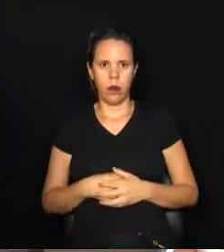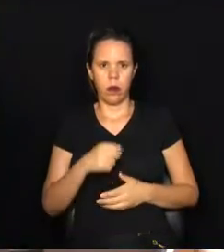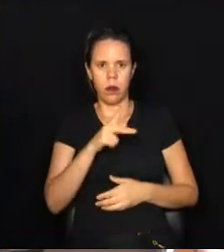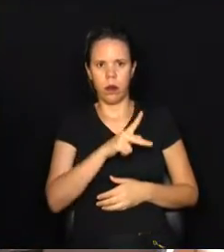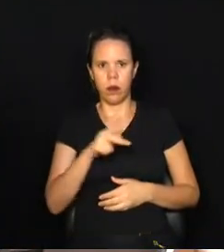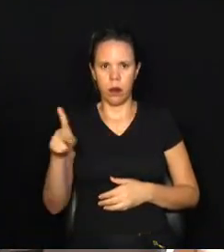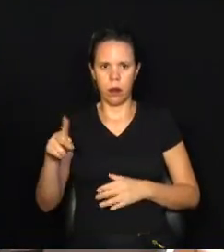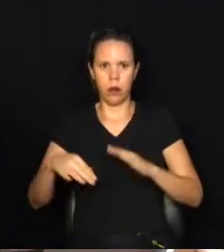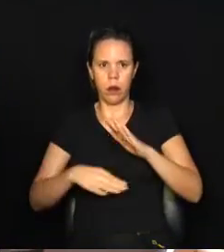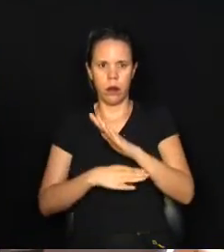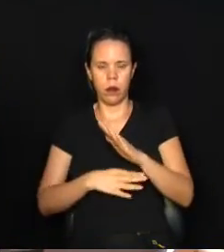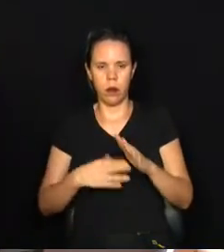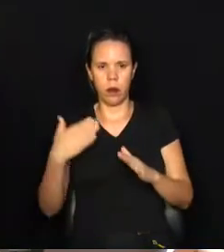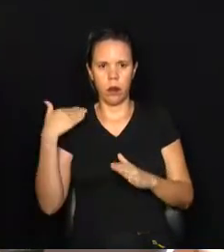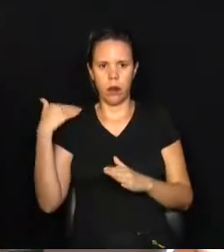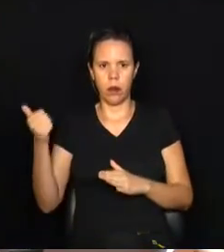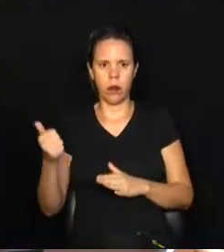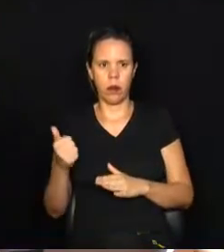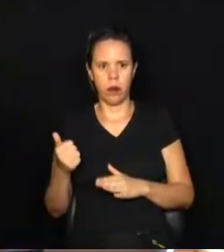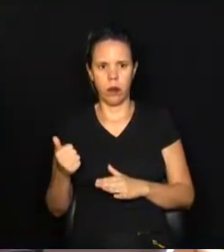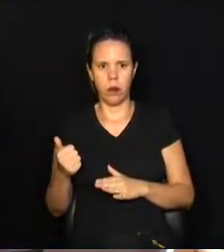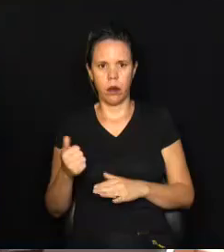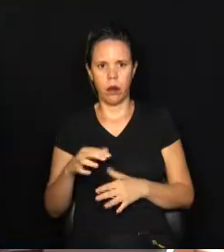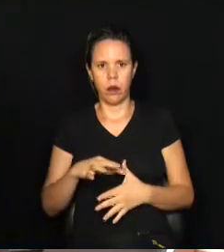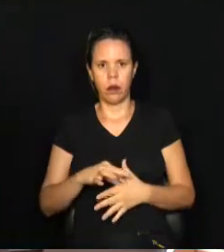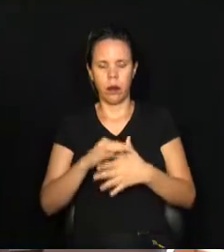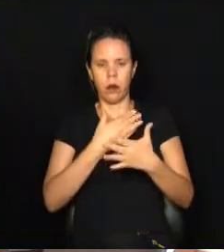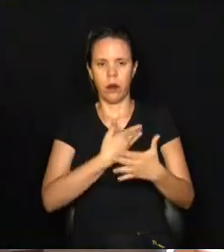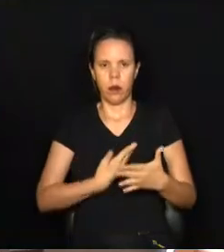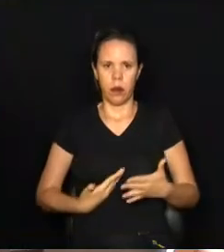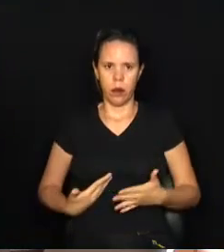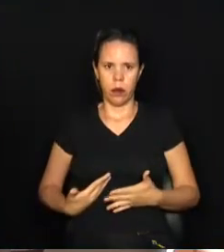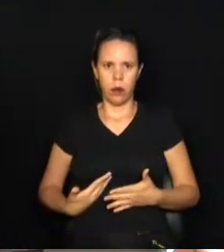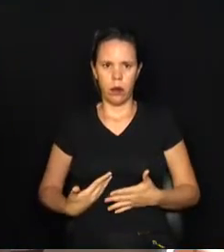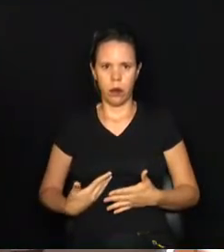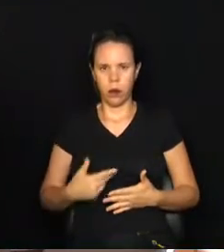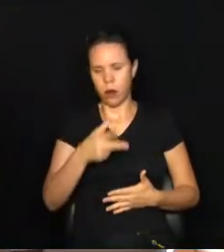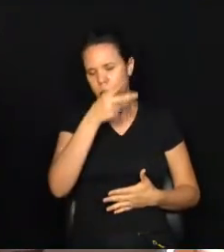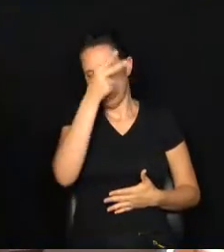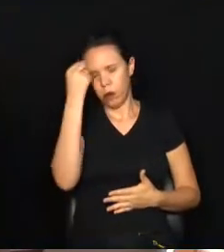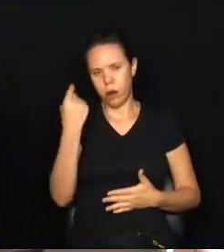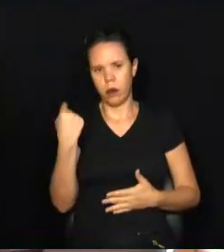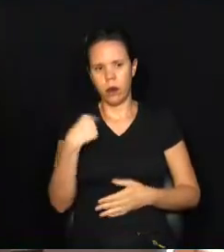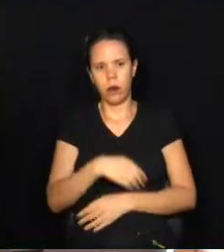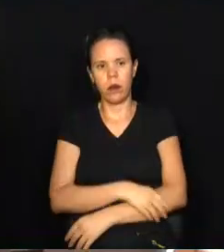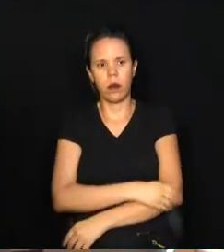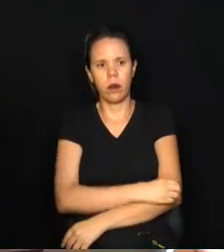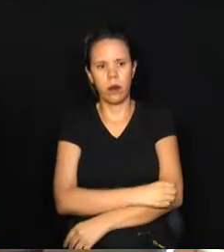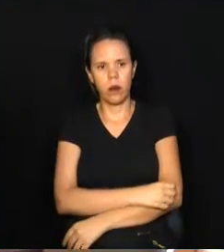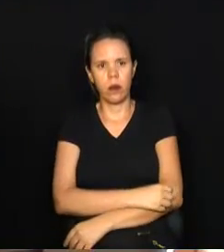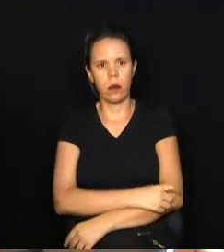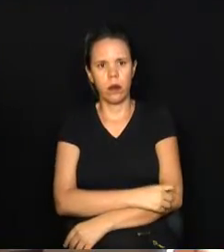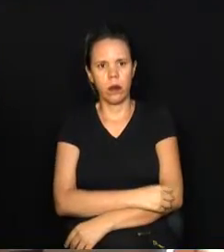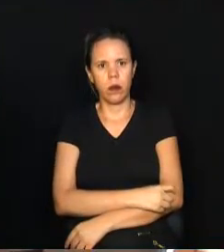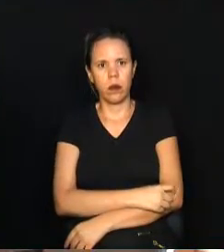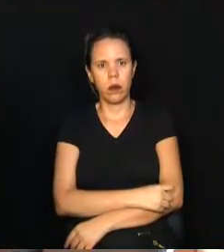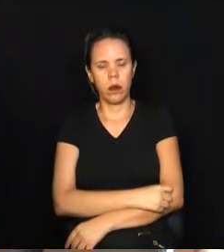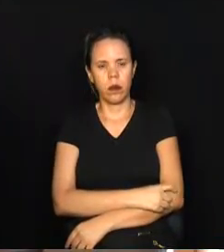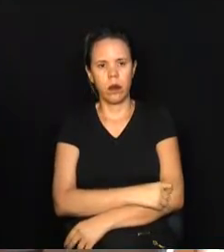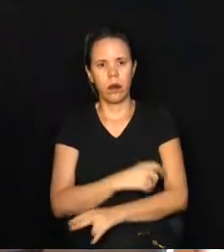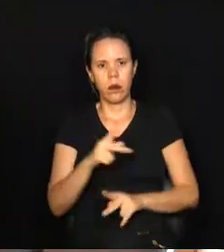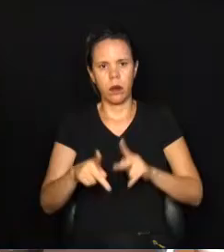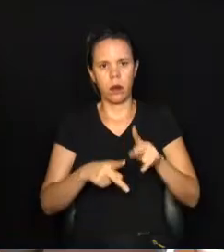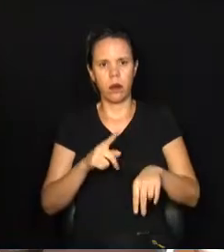presidente da Câmara, eu fui chamado pelo líder de governo, eu fui chamado pelo prefeito municipal e eu não, em todos